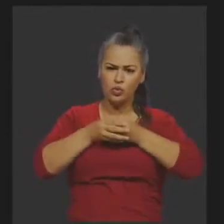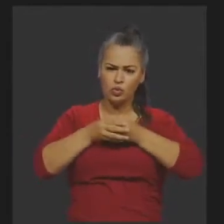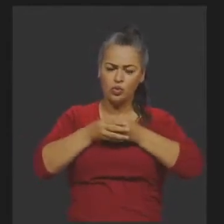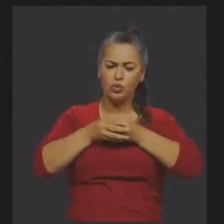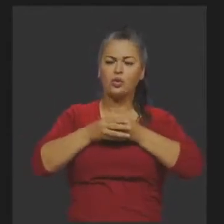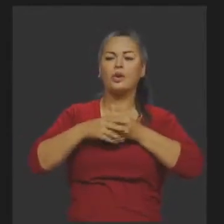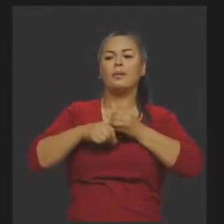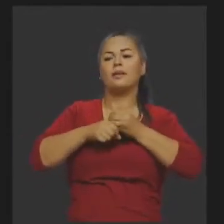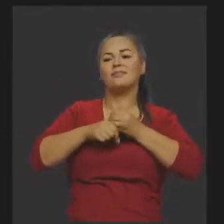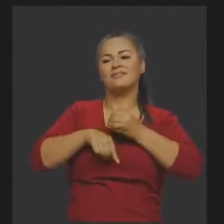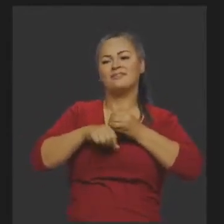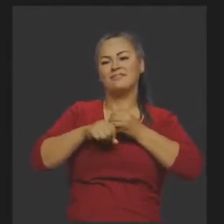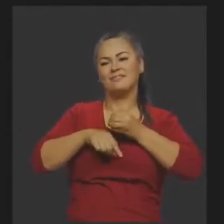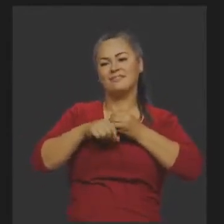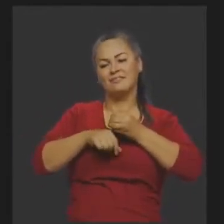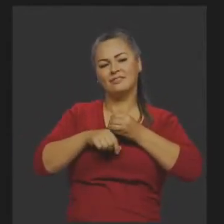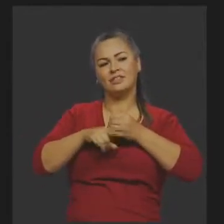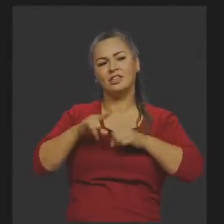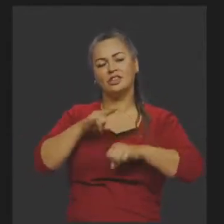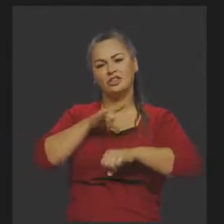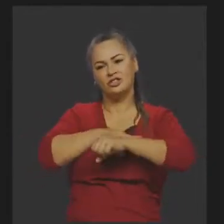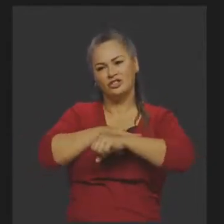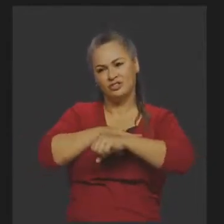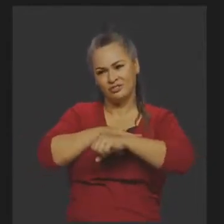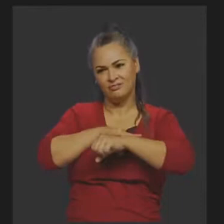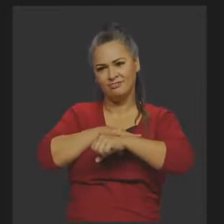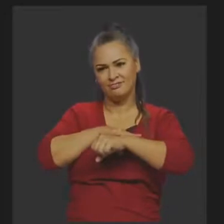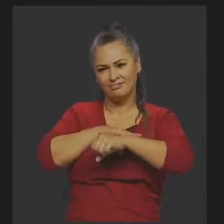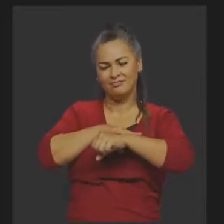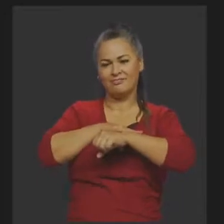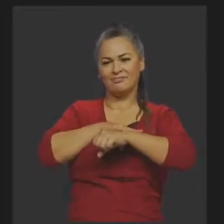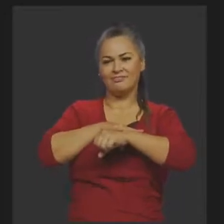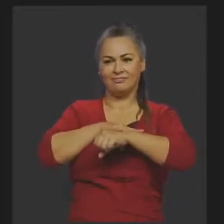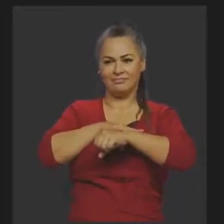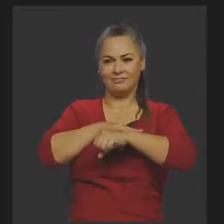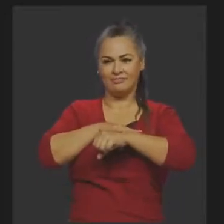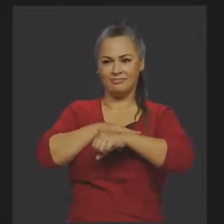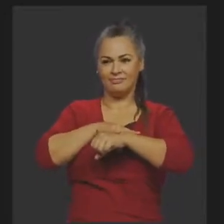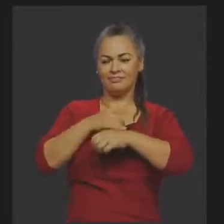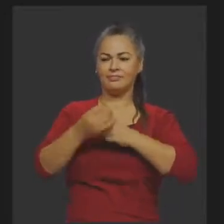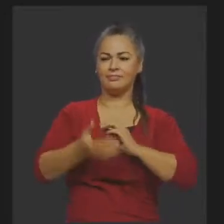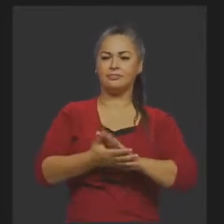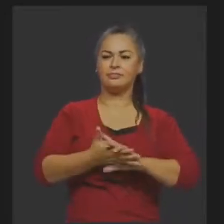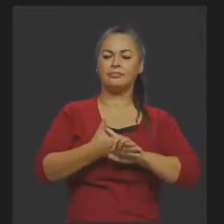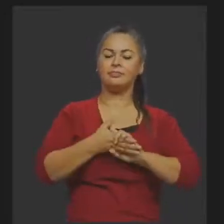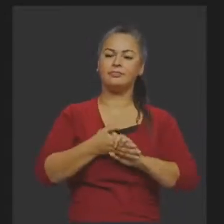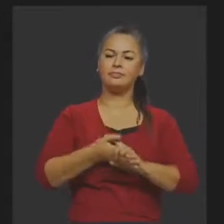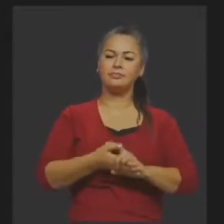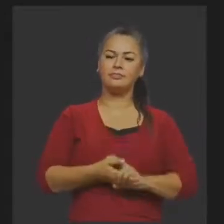ureter, levar a urina dos rins até a bexiga.